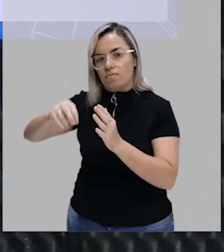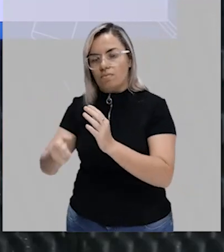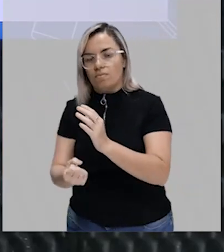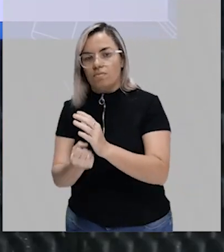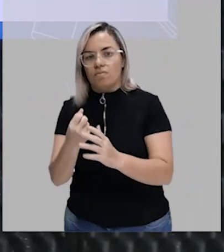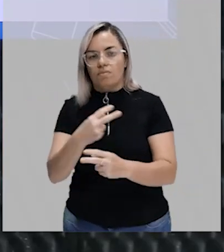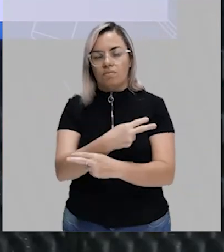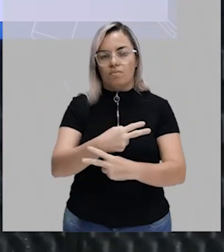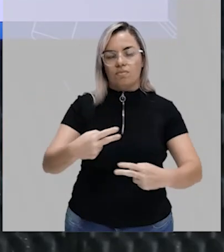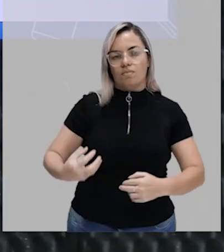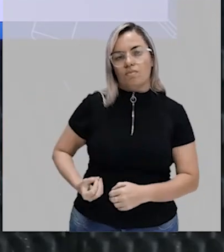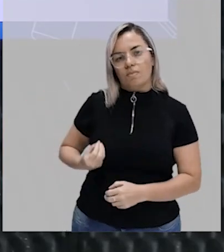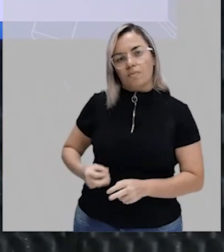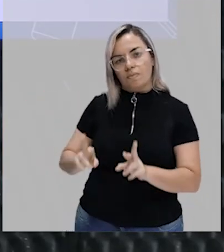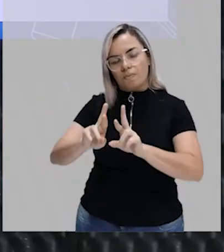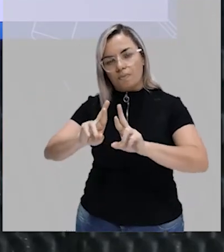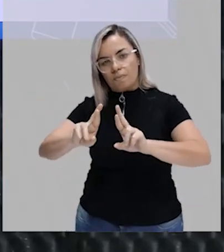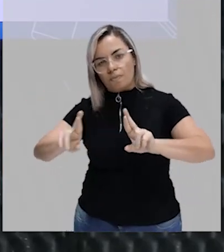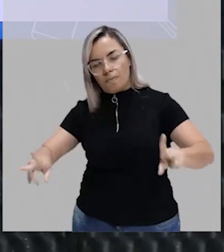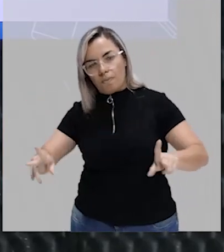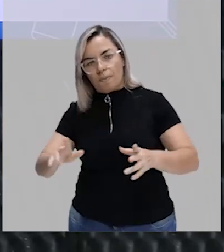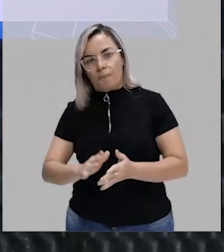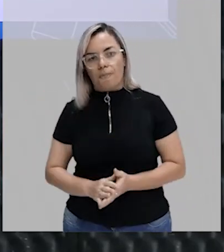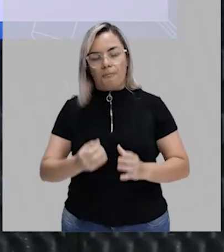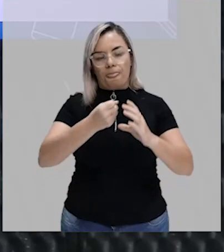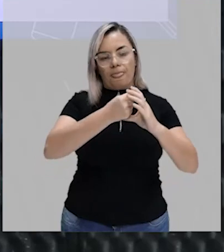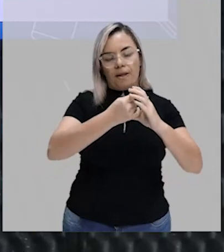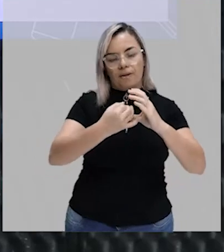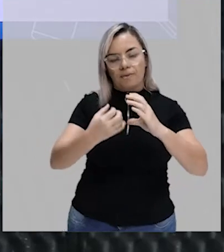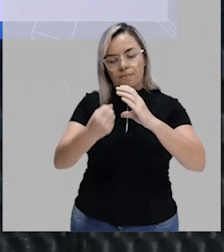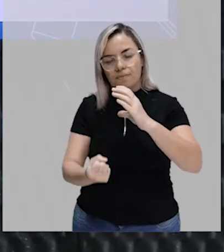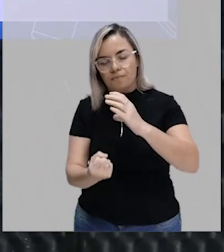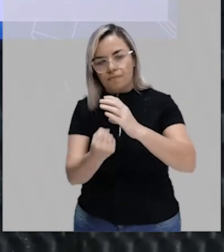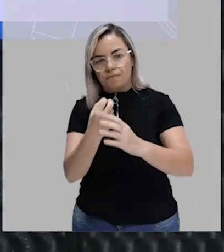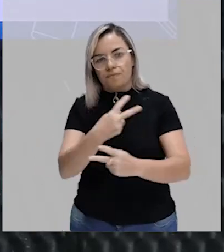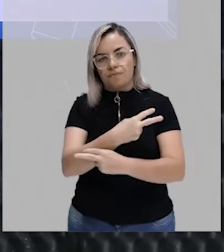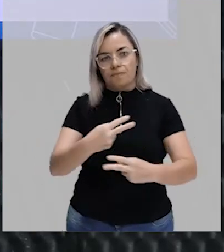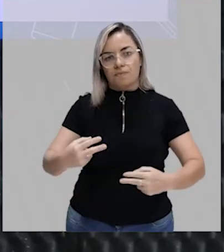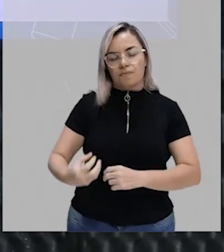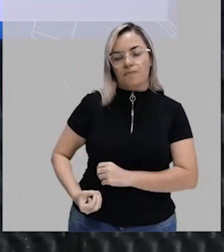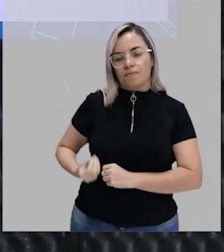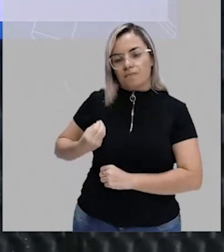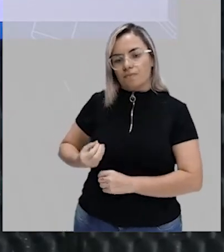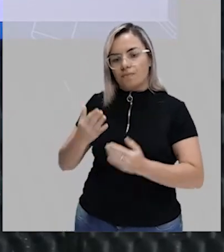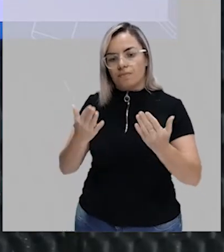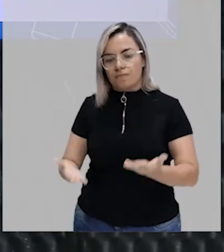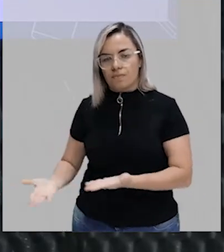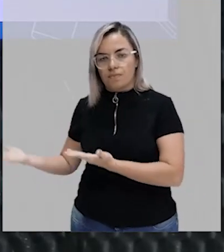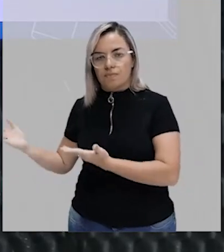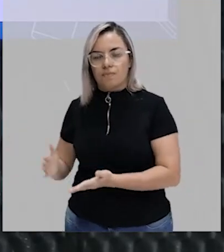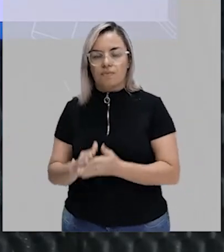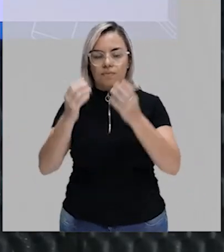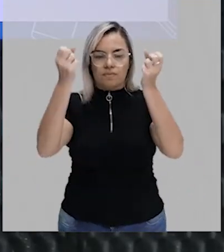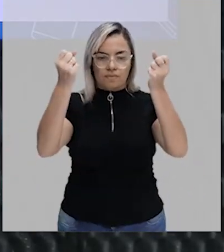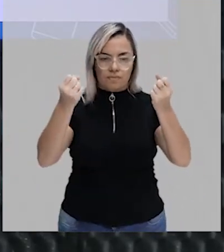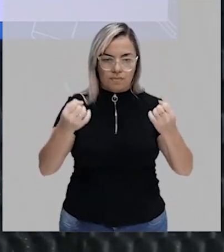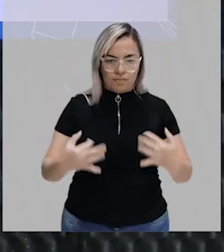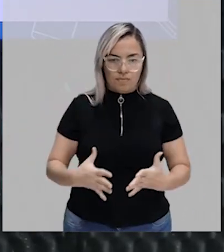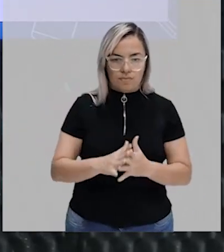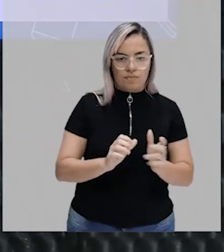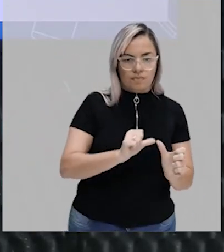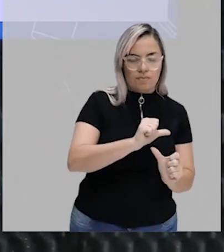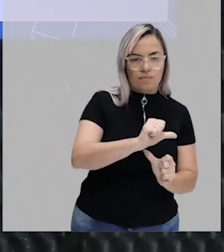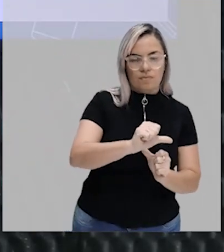que essas diferentes características vão sendo originadas. A gente vai falar sobre as mutações, tá? E o processo